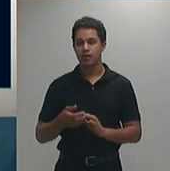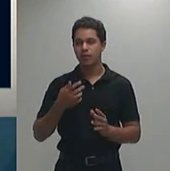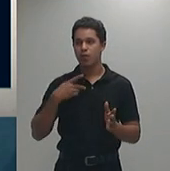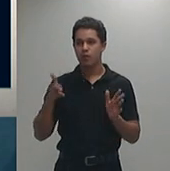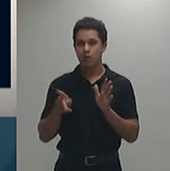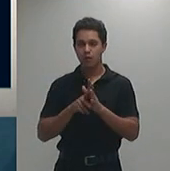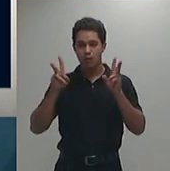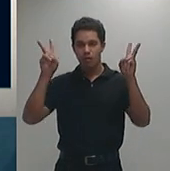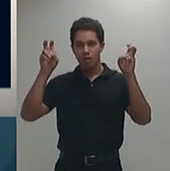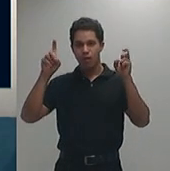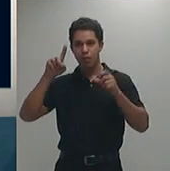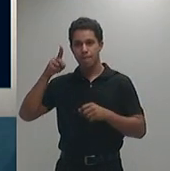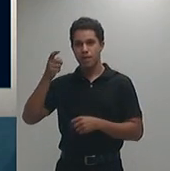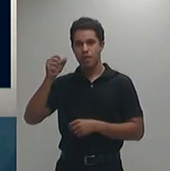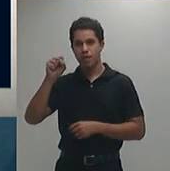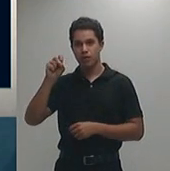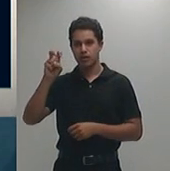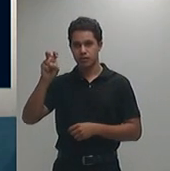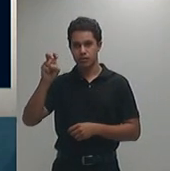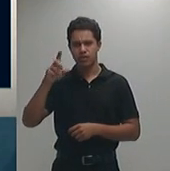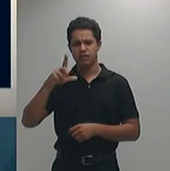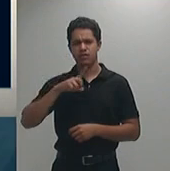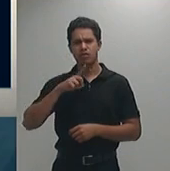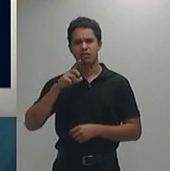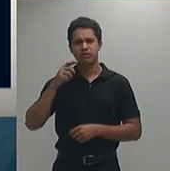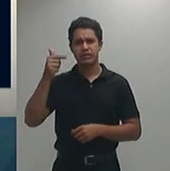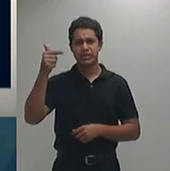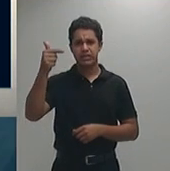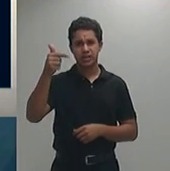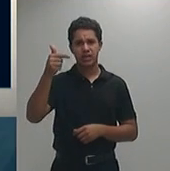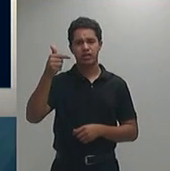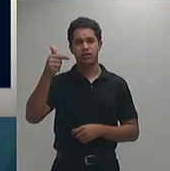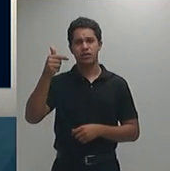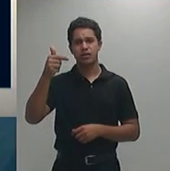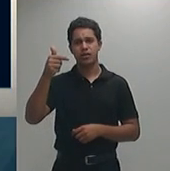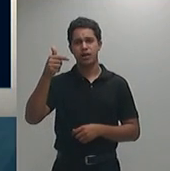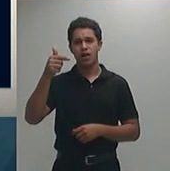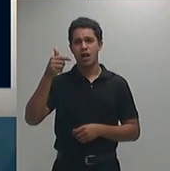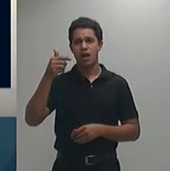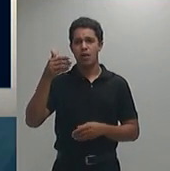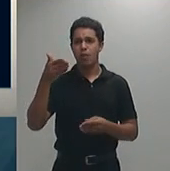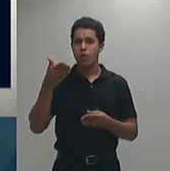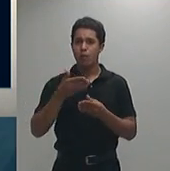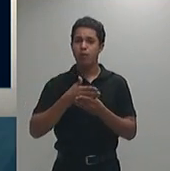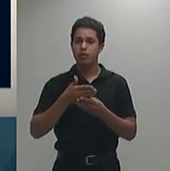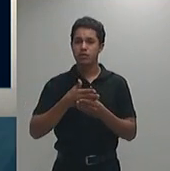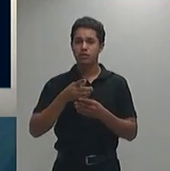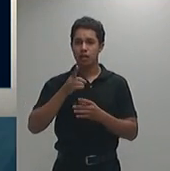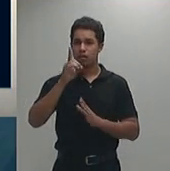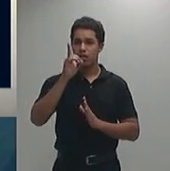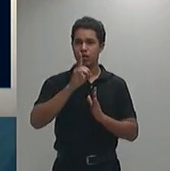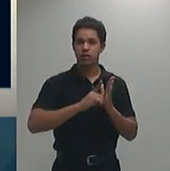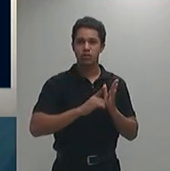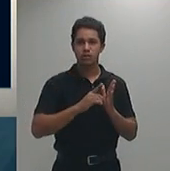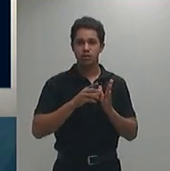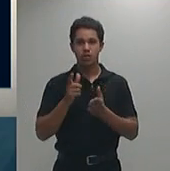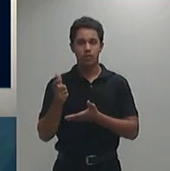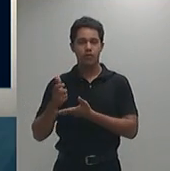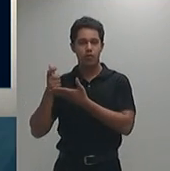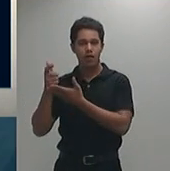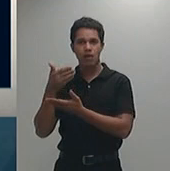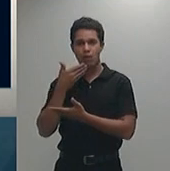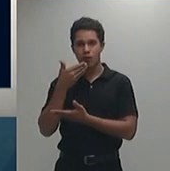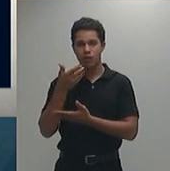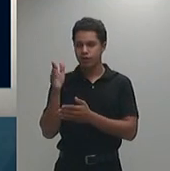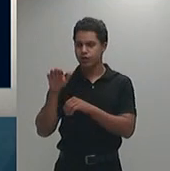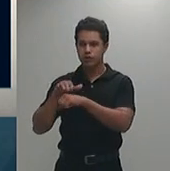são sete embargos de declaração vossa excelência por favor pode ir a pé e para julgamento na